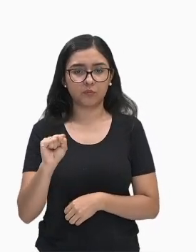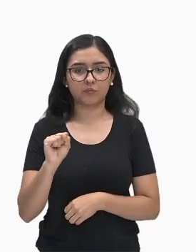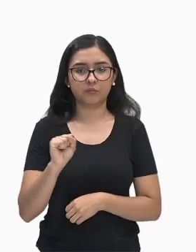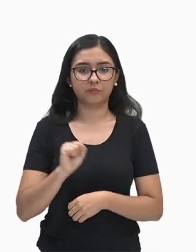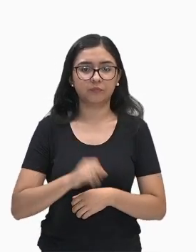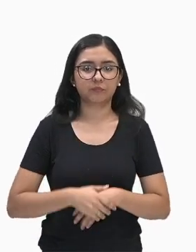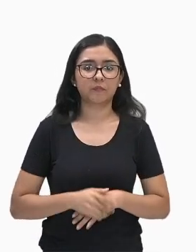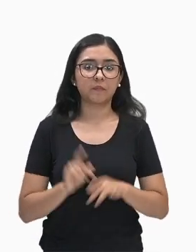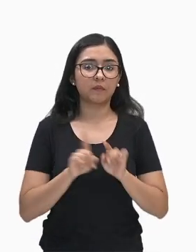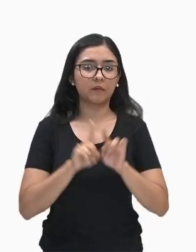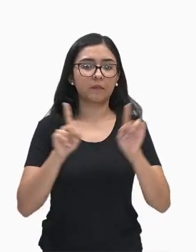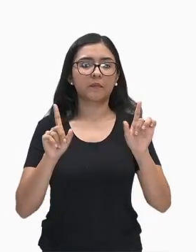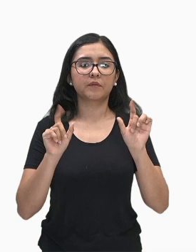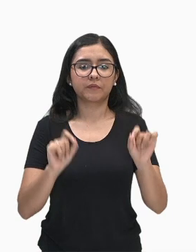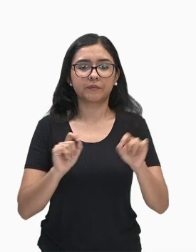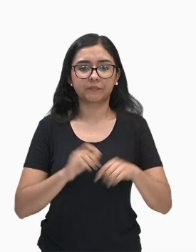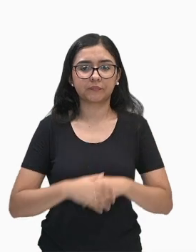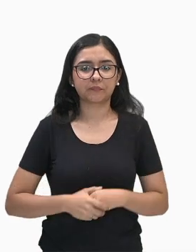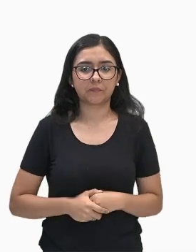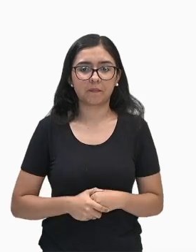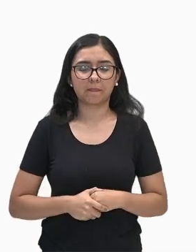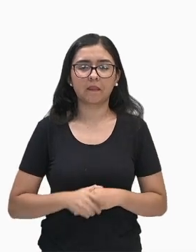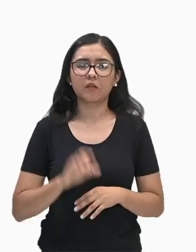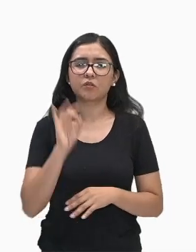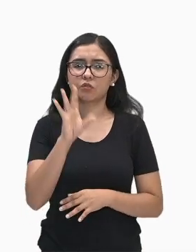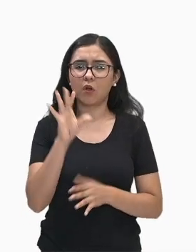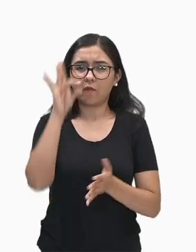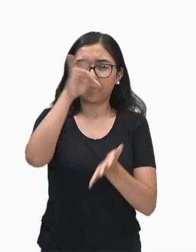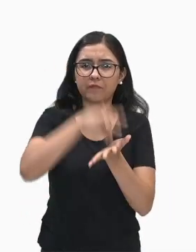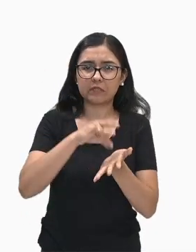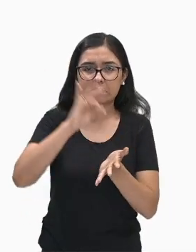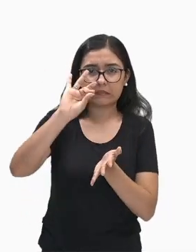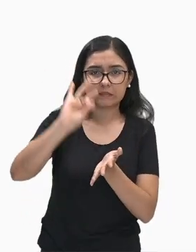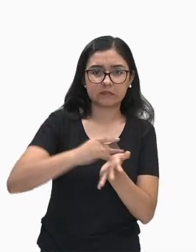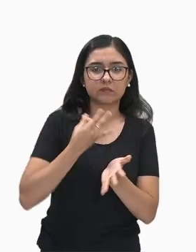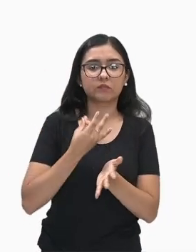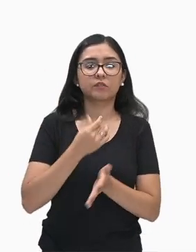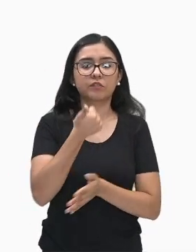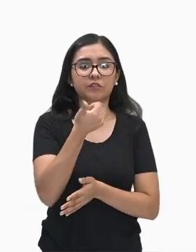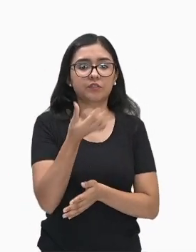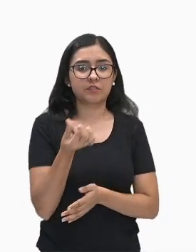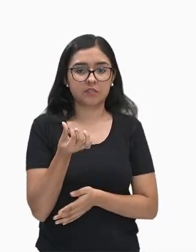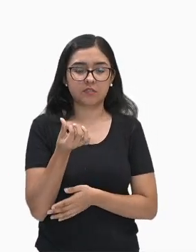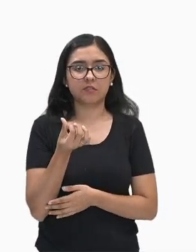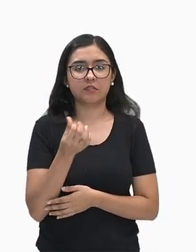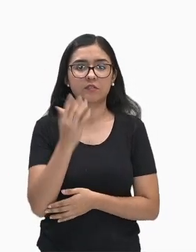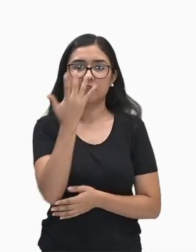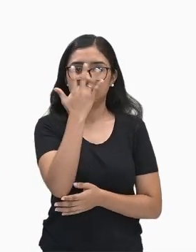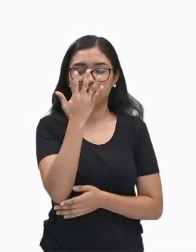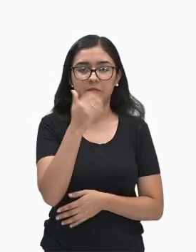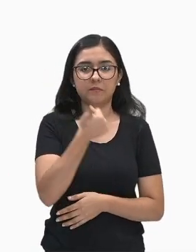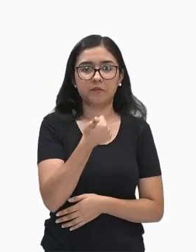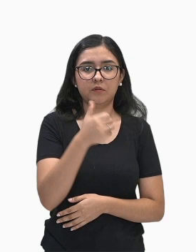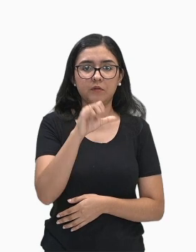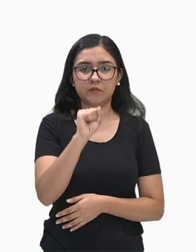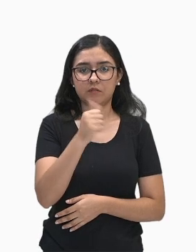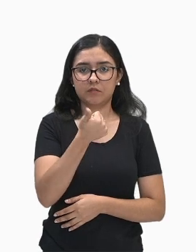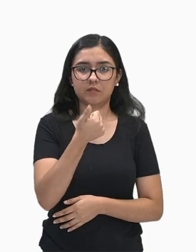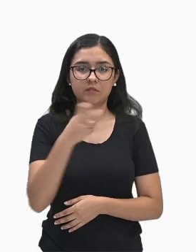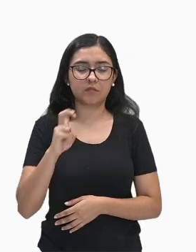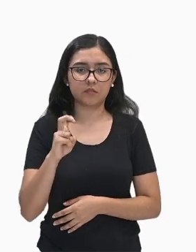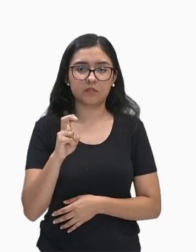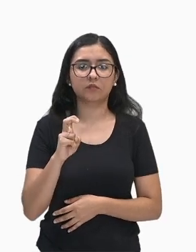1808, mas esse ato só foi oficializado em 16 de fevereiro de 1815, com